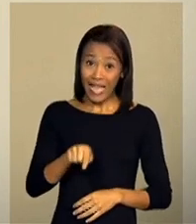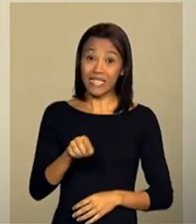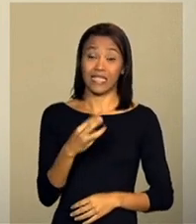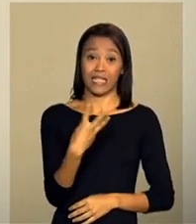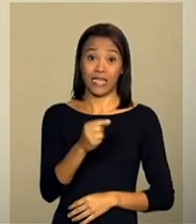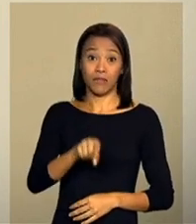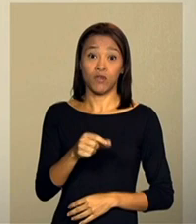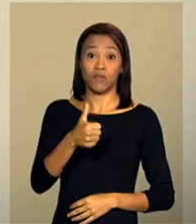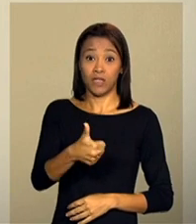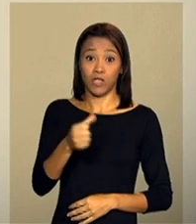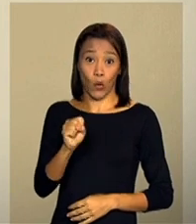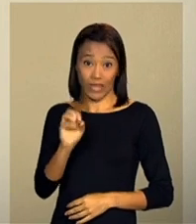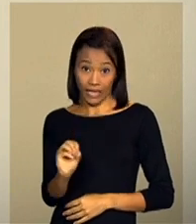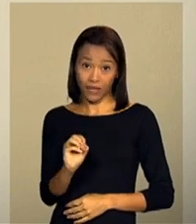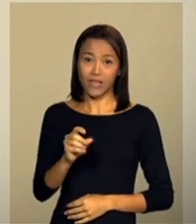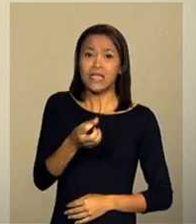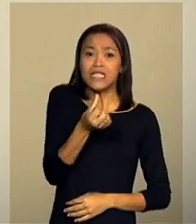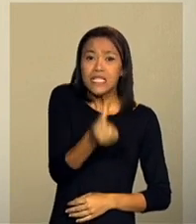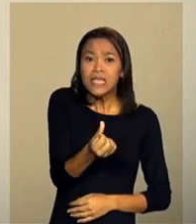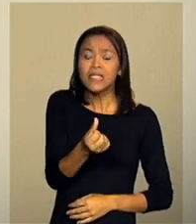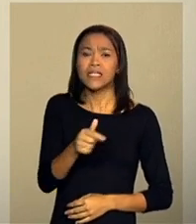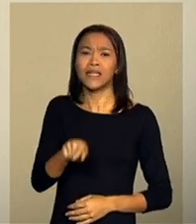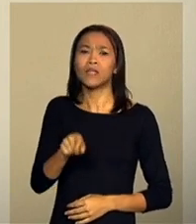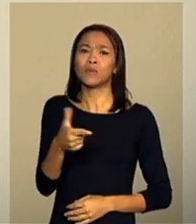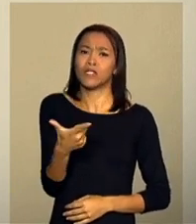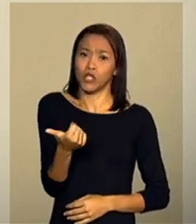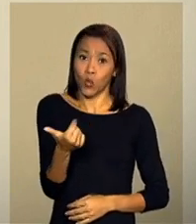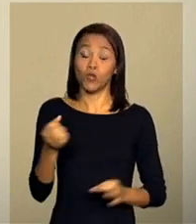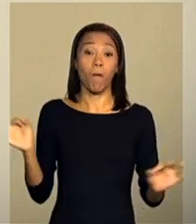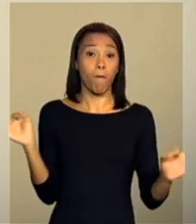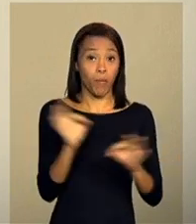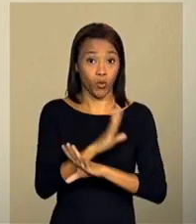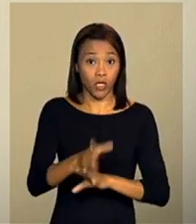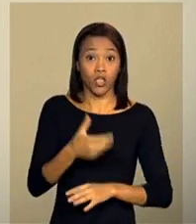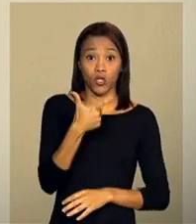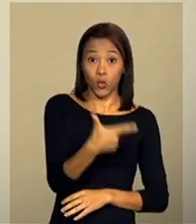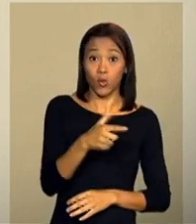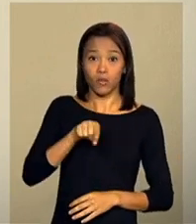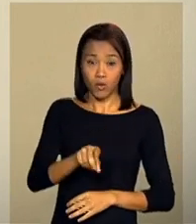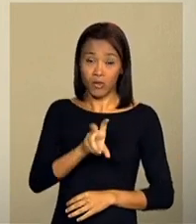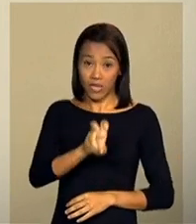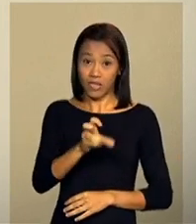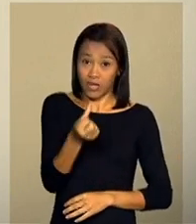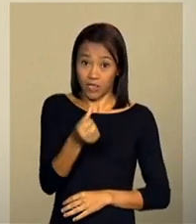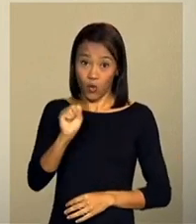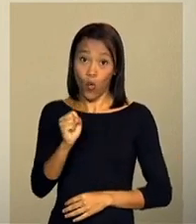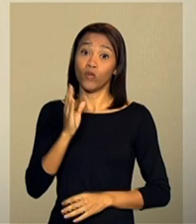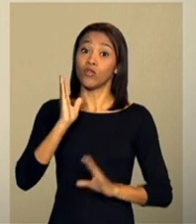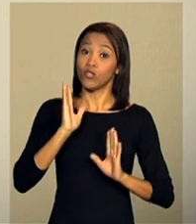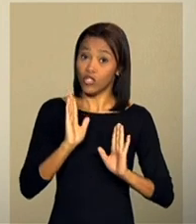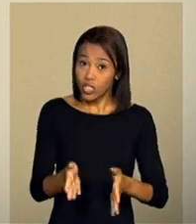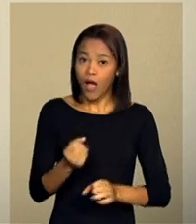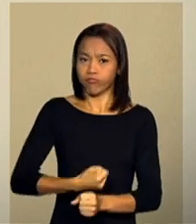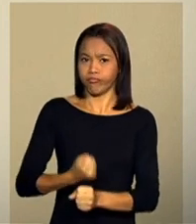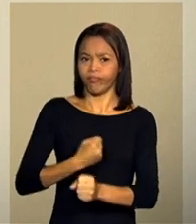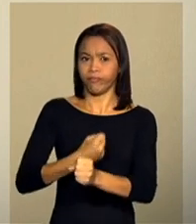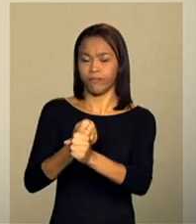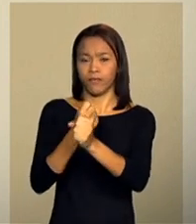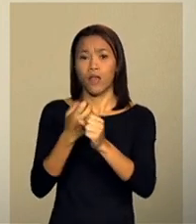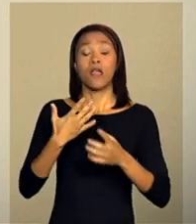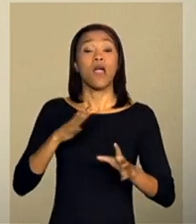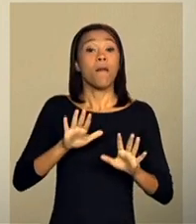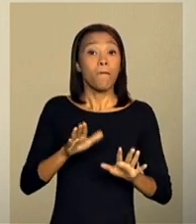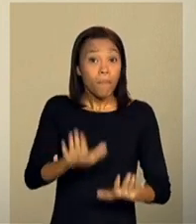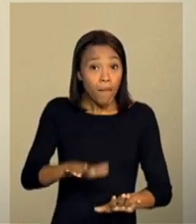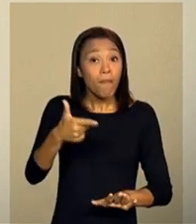3.180 Luciano 612 estão prontas e 2568 já estão em obras